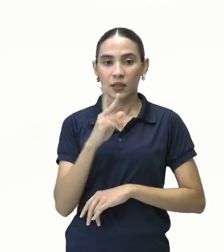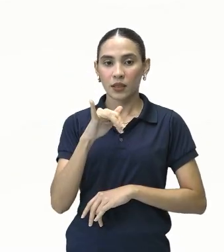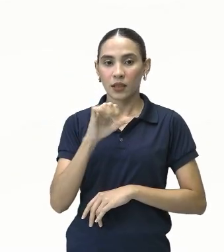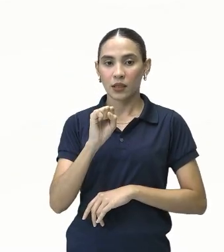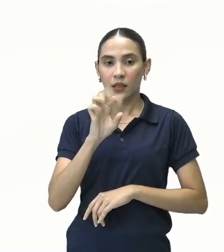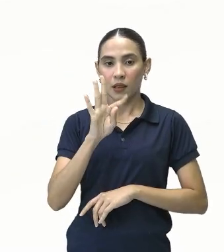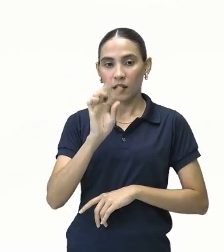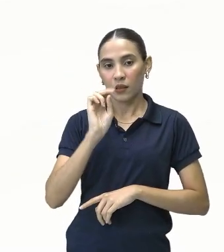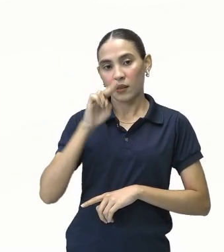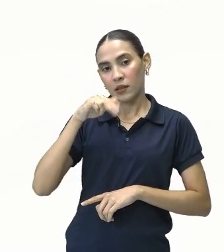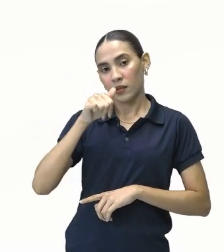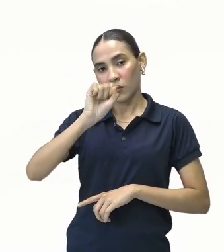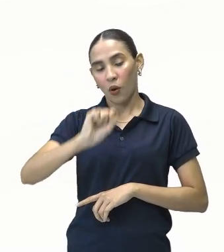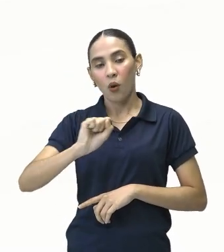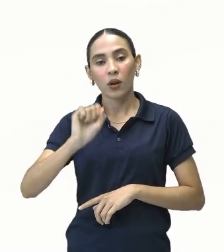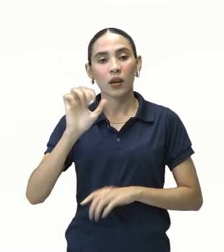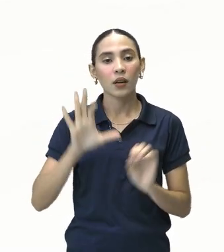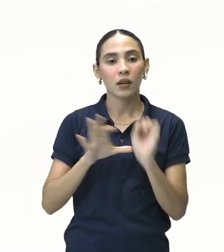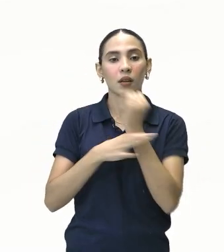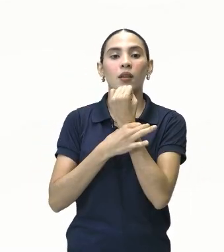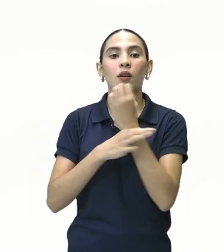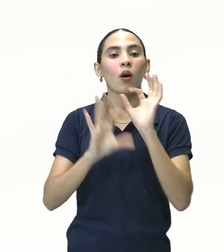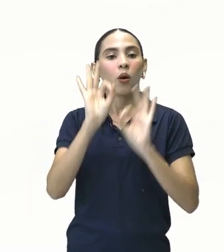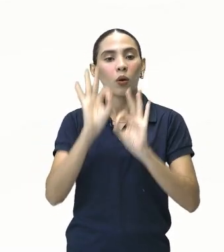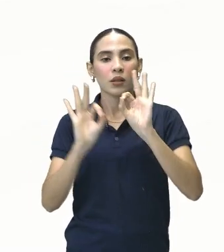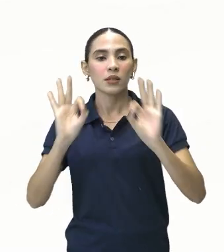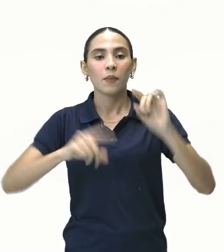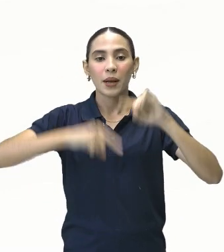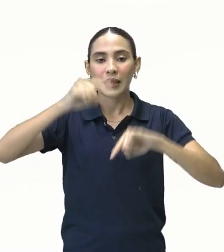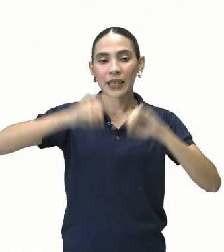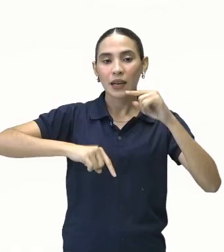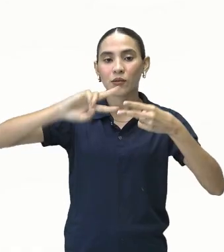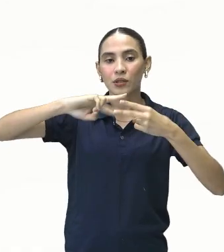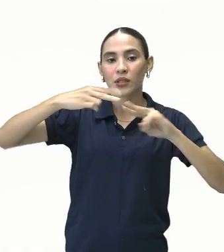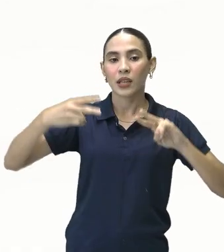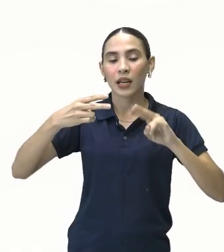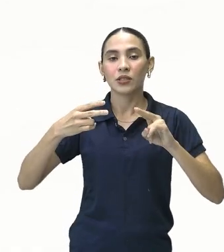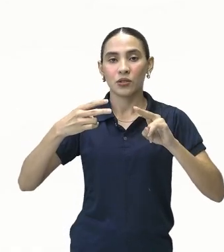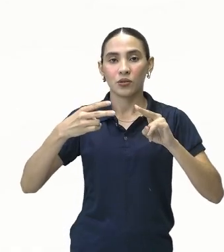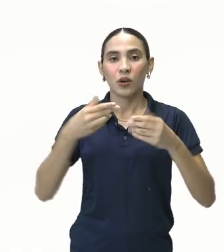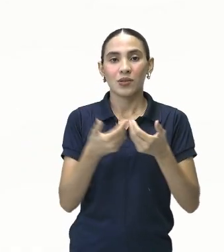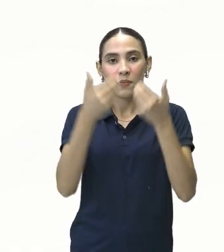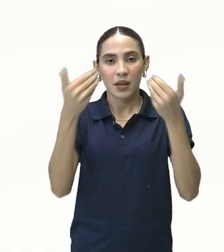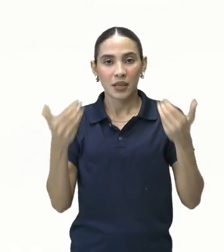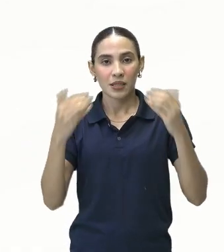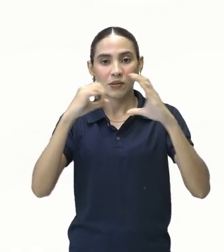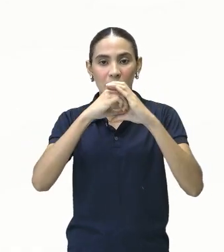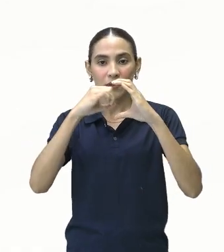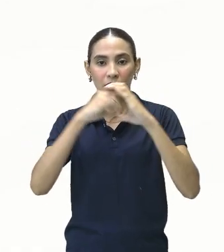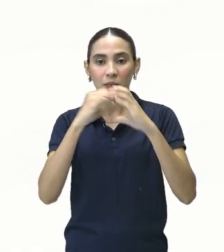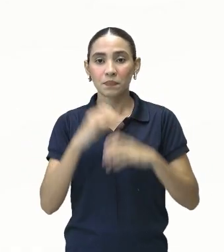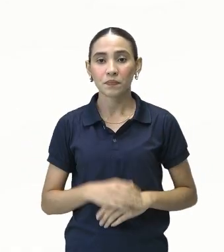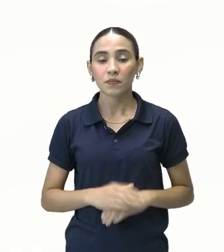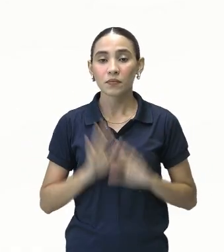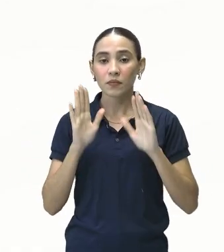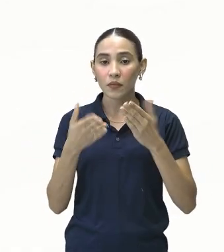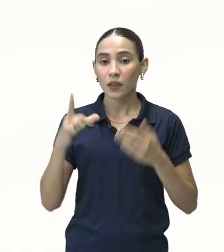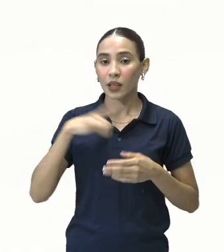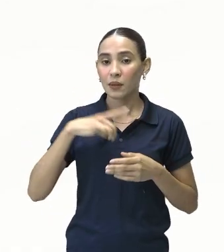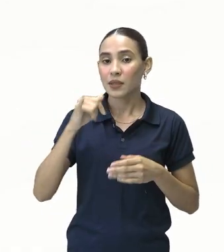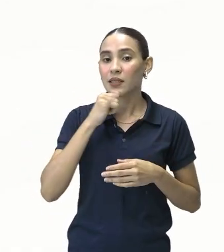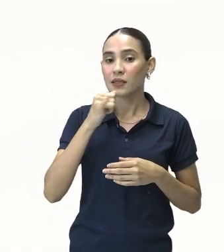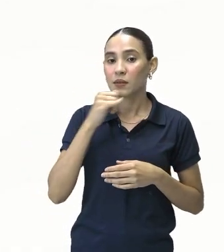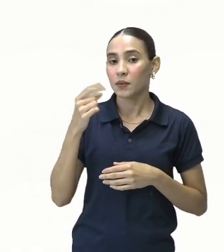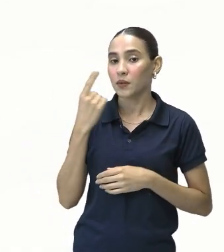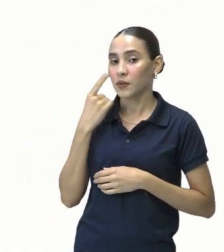garantem a organização do material genético durante a divisão celular. Então, nós temos